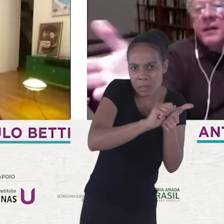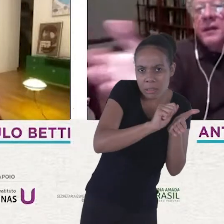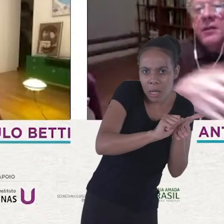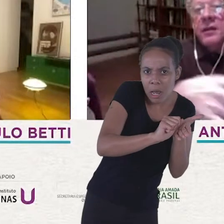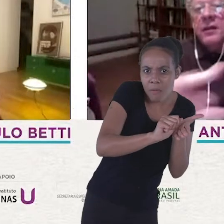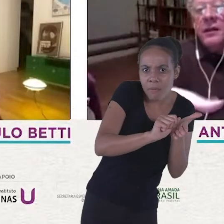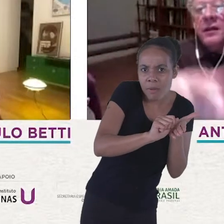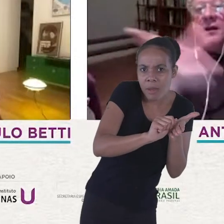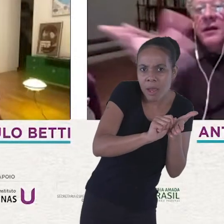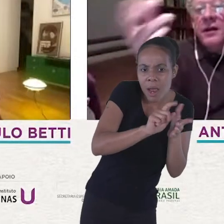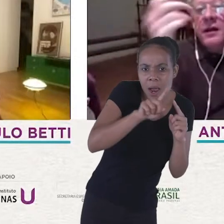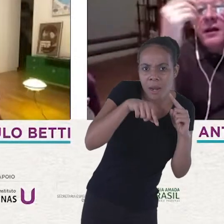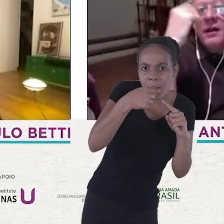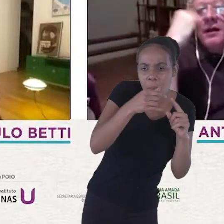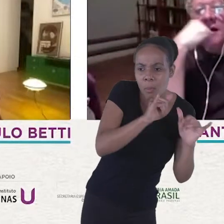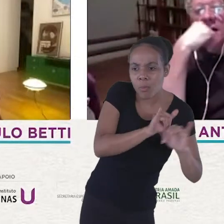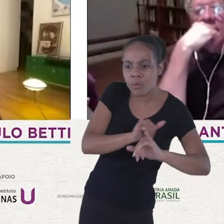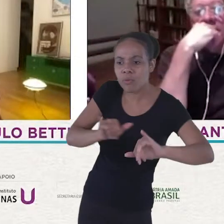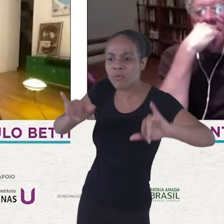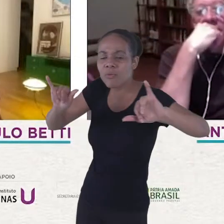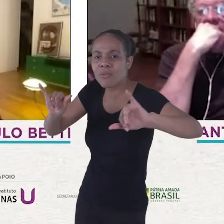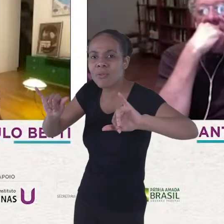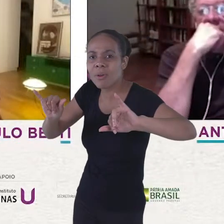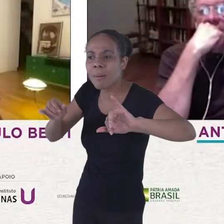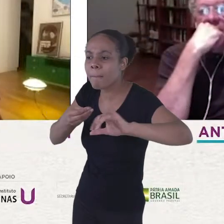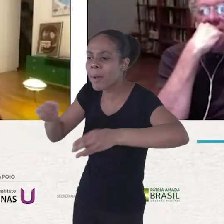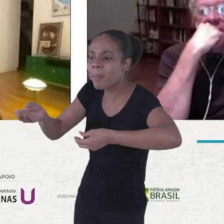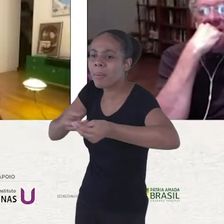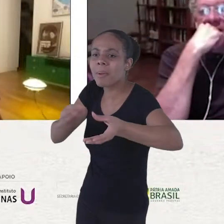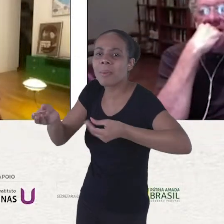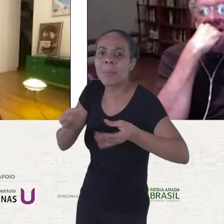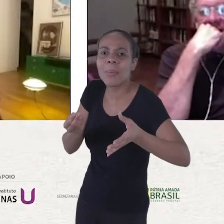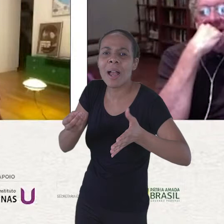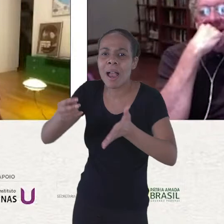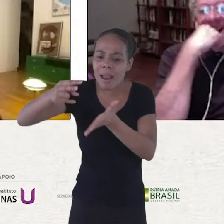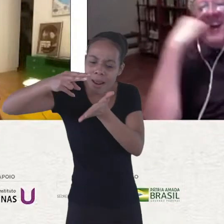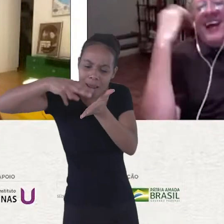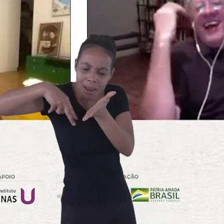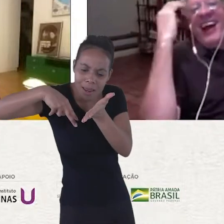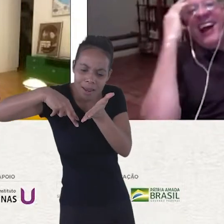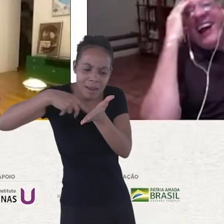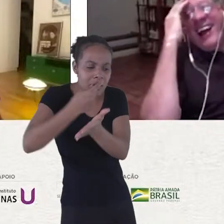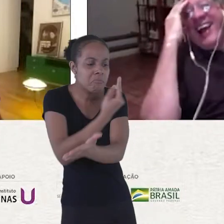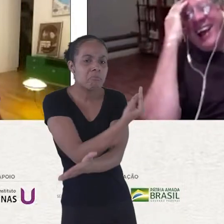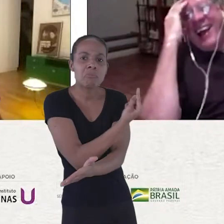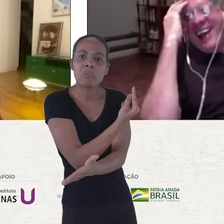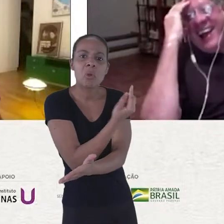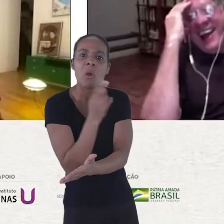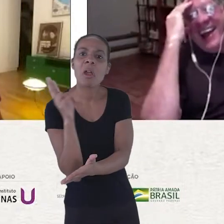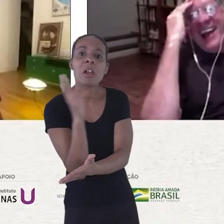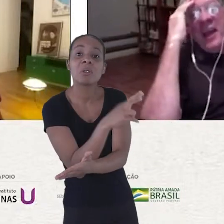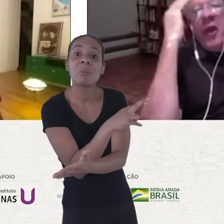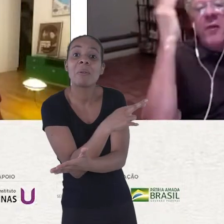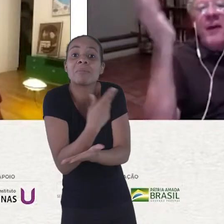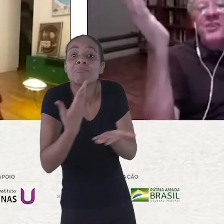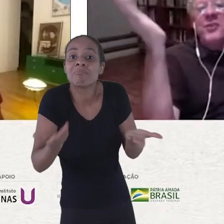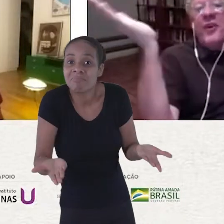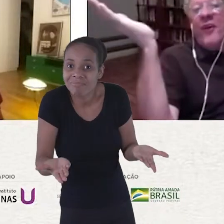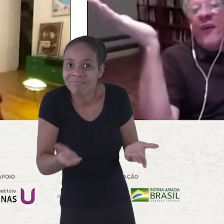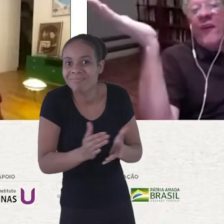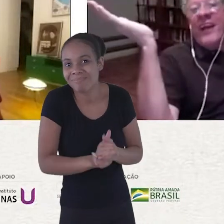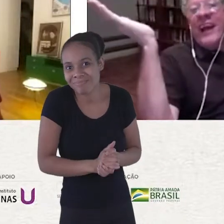Minha vontade agora era entrar na casa de cada um que tivesse com esse livro na mão e perguntar: o que você está achando? O que você está achando? Eu